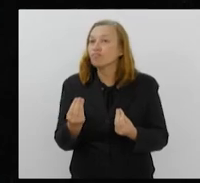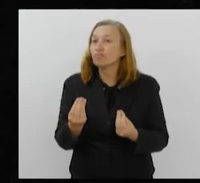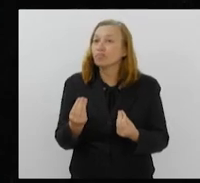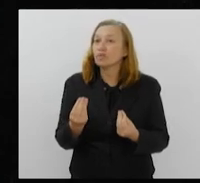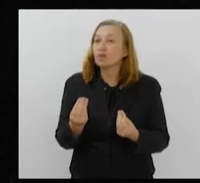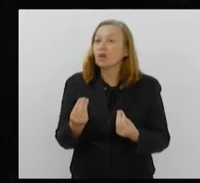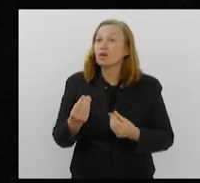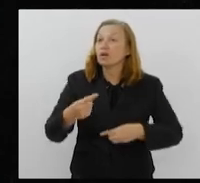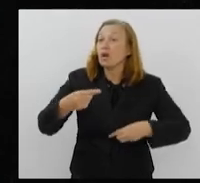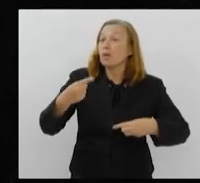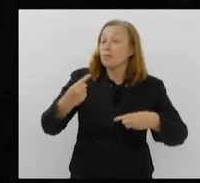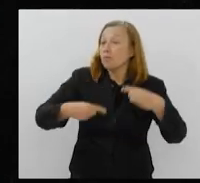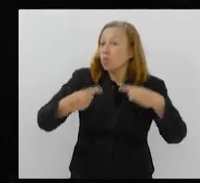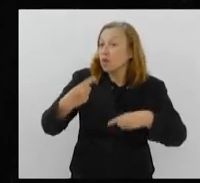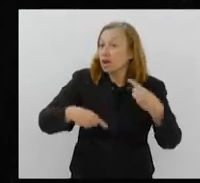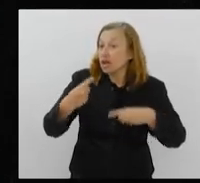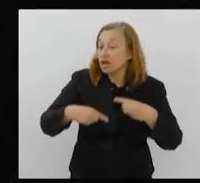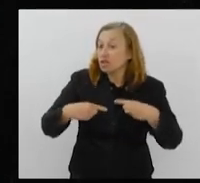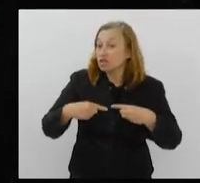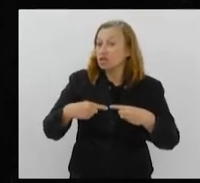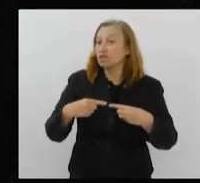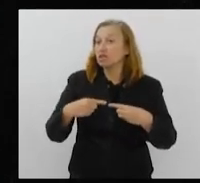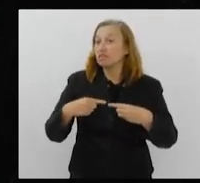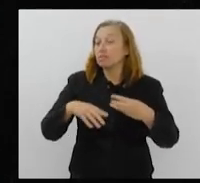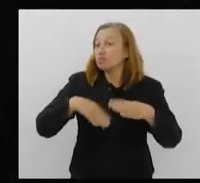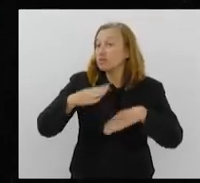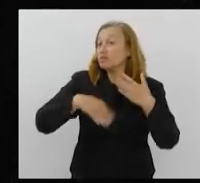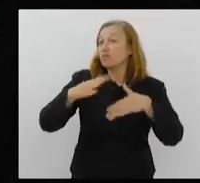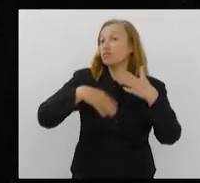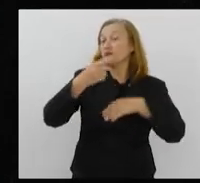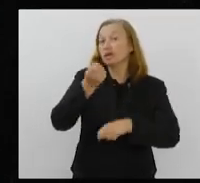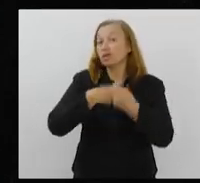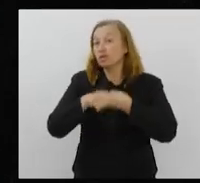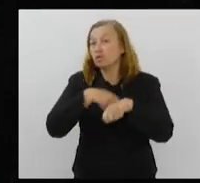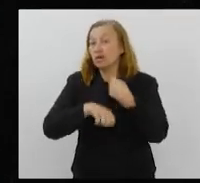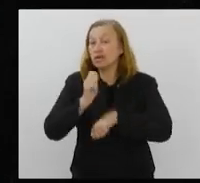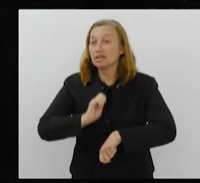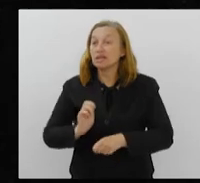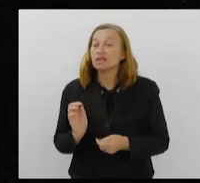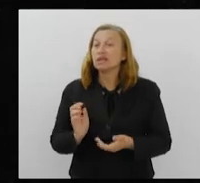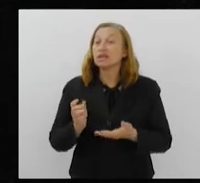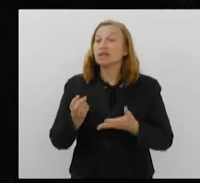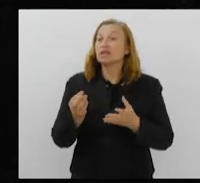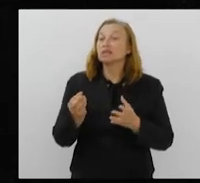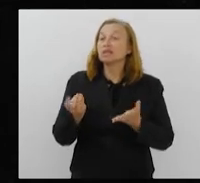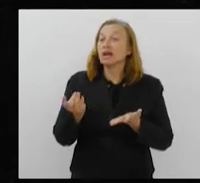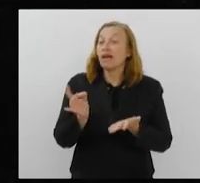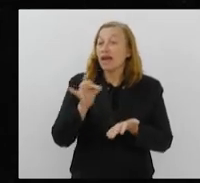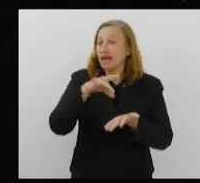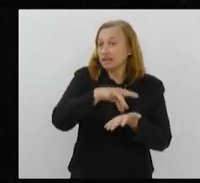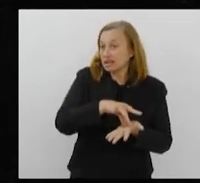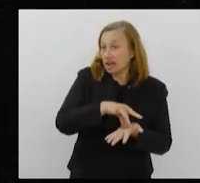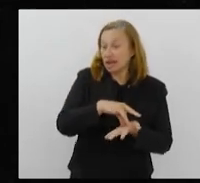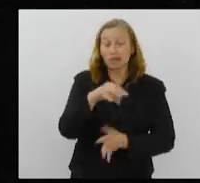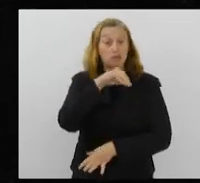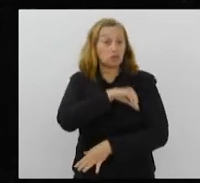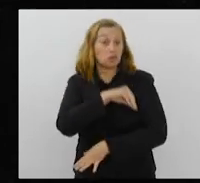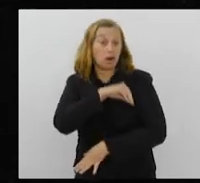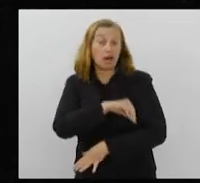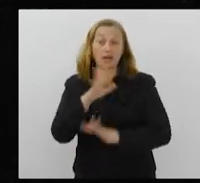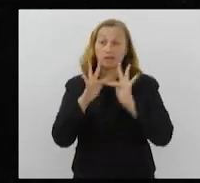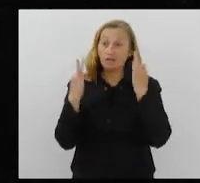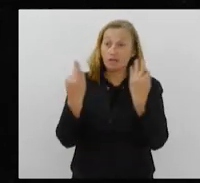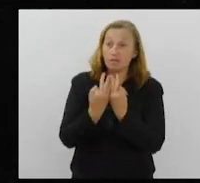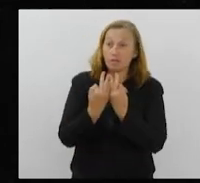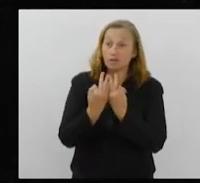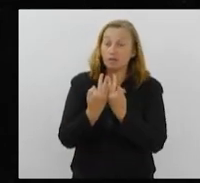promoverem políticas de reaquecimento da economia, sejam sensíveis à realidade da recomposição orçamentária das famílias